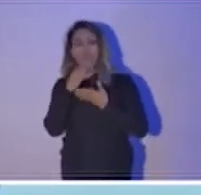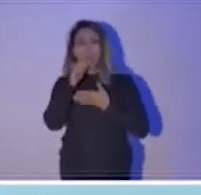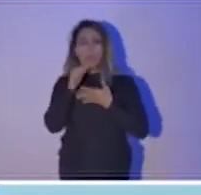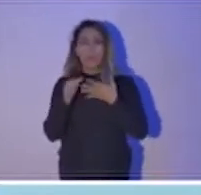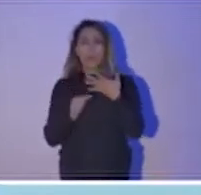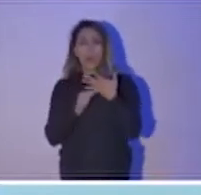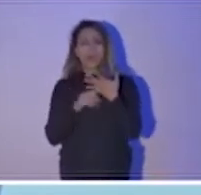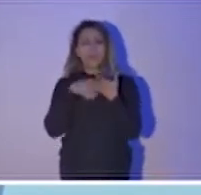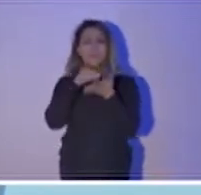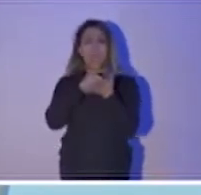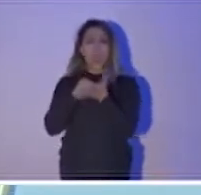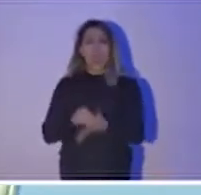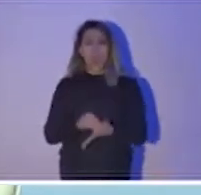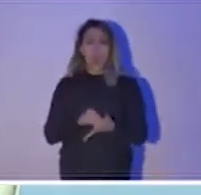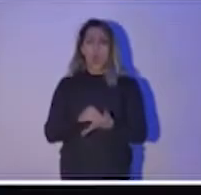com a reprovação?